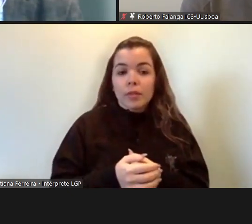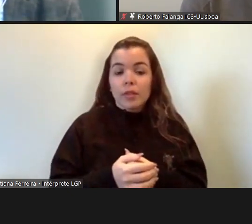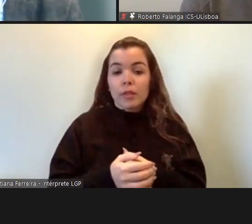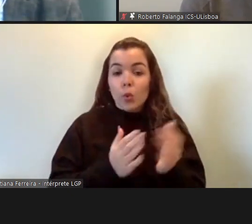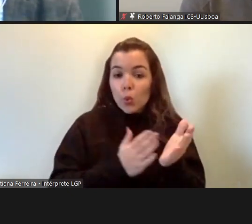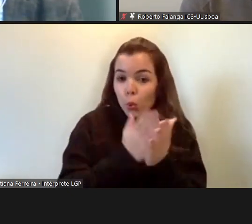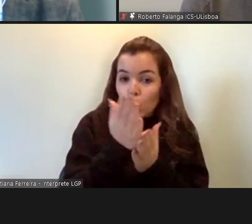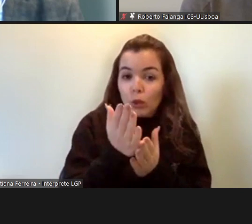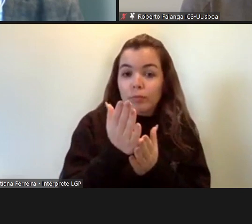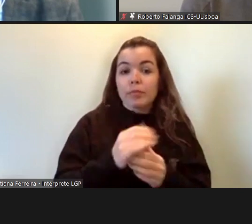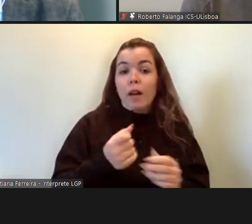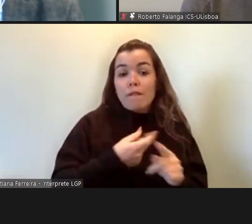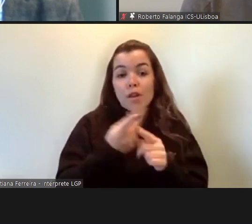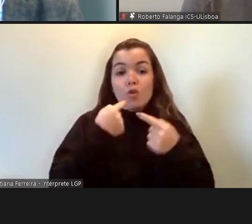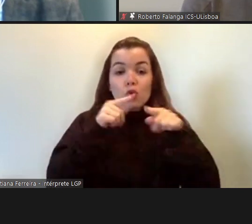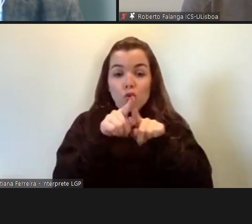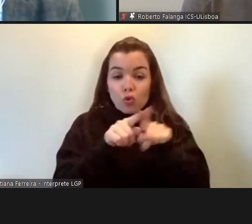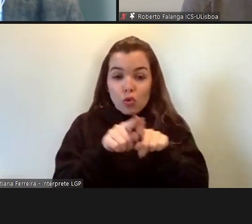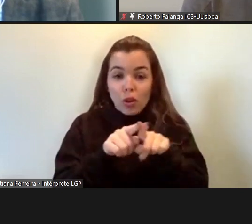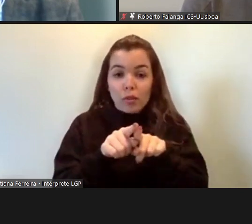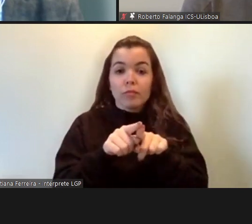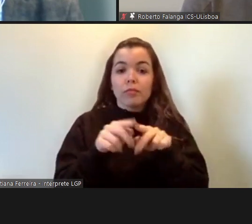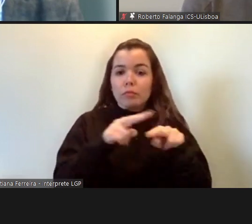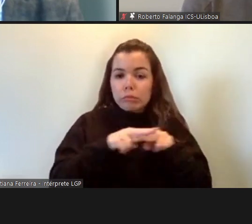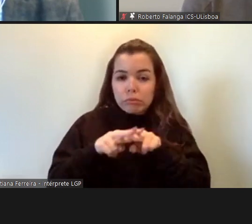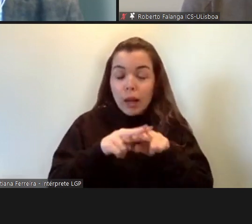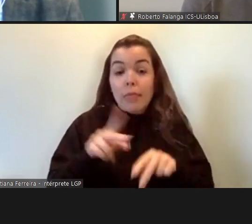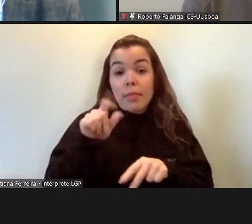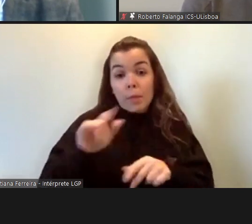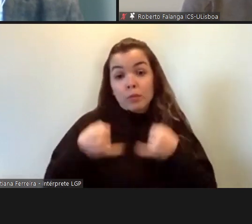várias políticas. Depois também houve